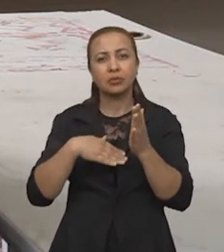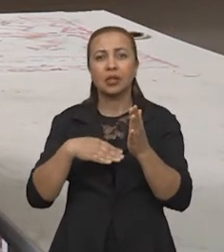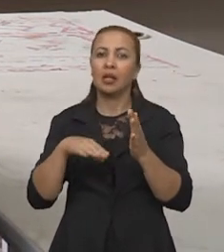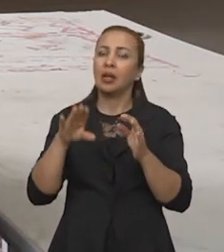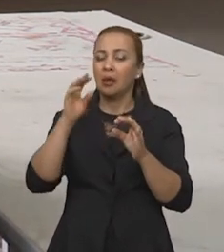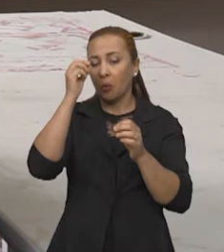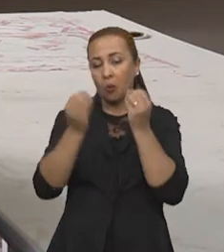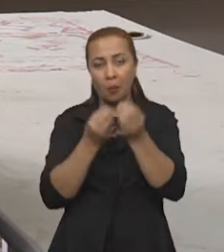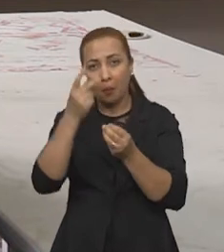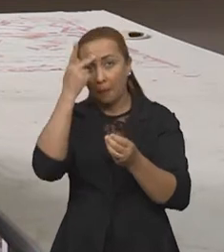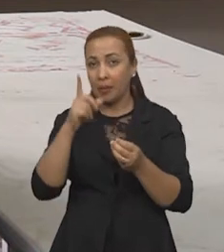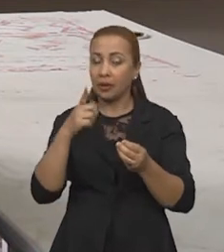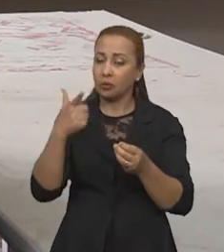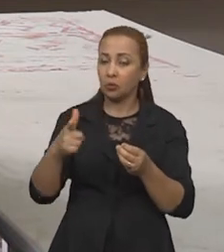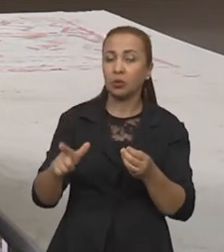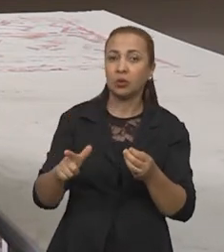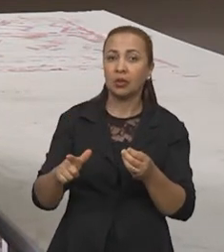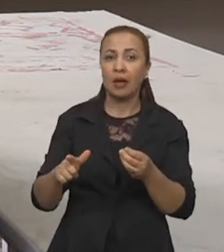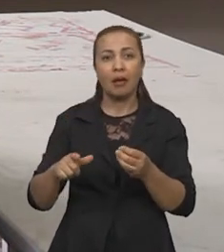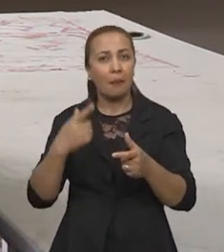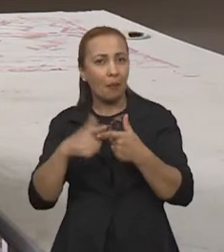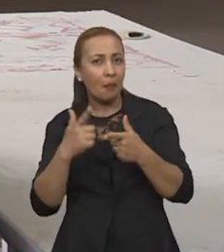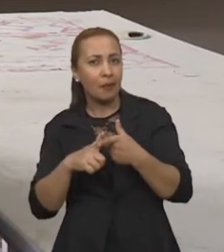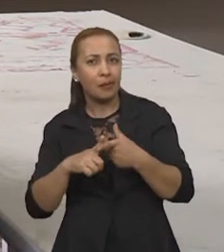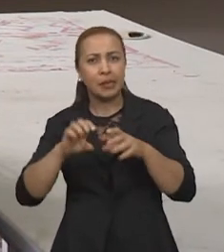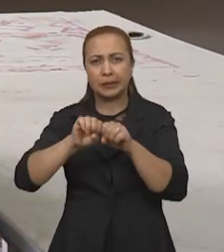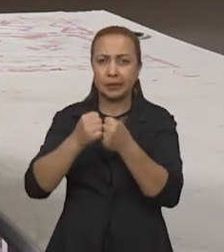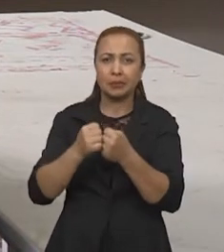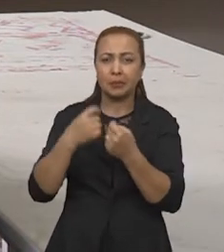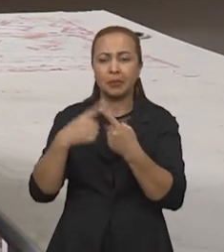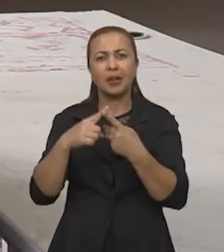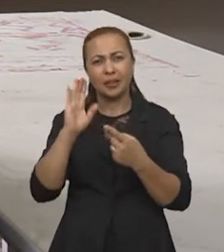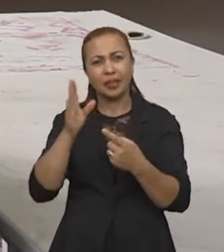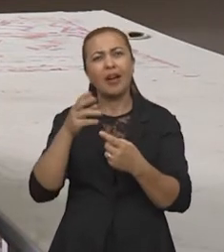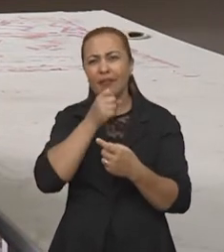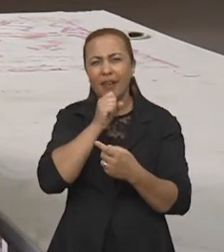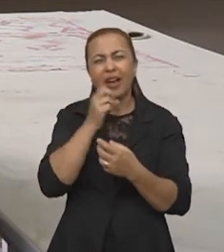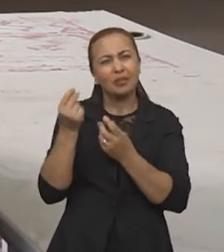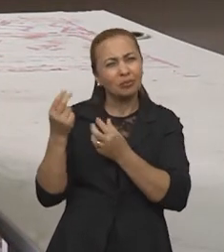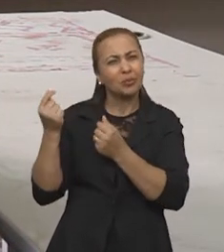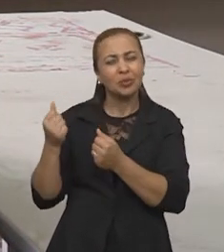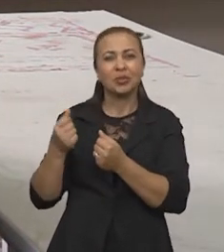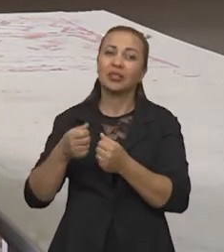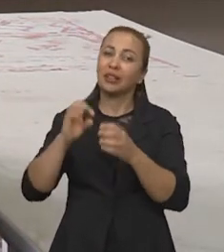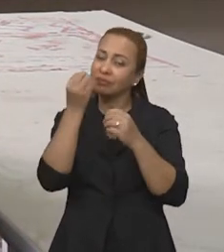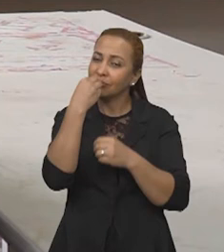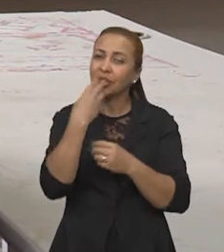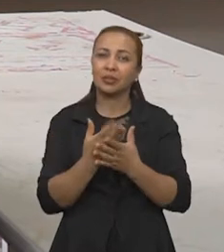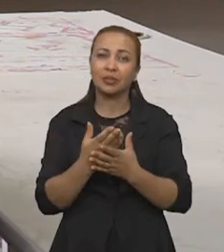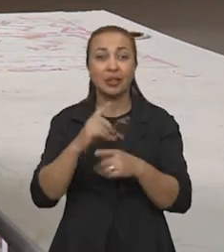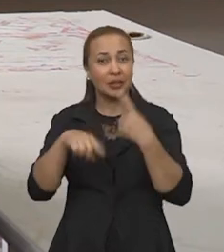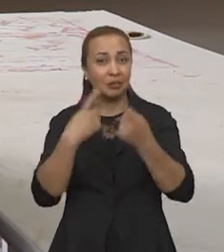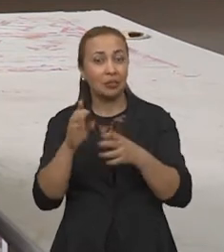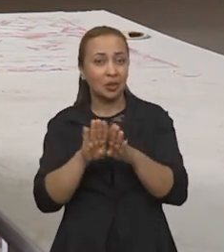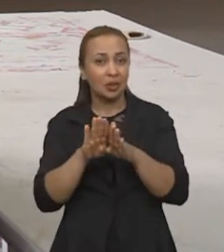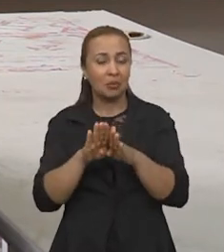pincéis, de maneira com que essas peças elas não venham ser feridas, né, por conta da sua fragilidade. E também na questão